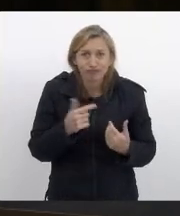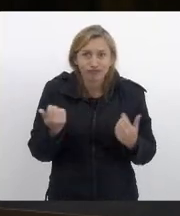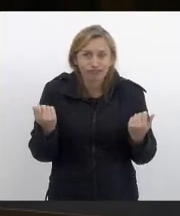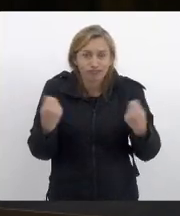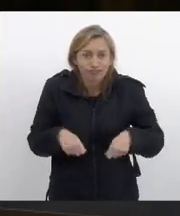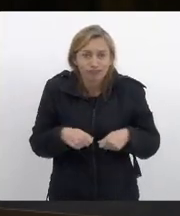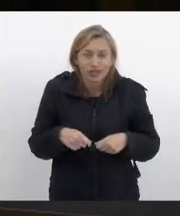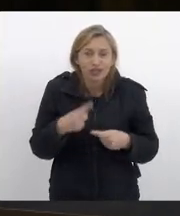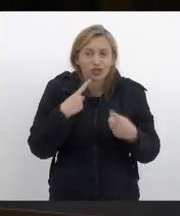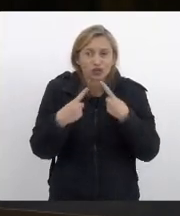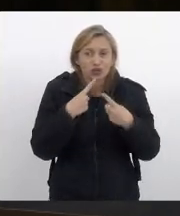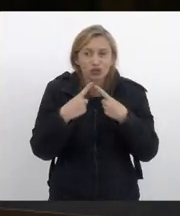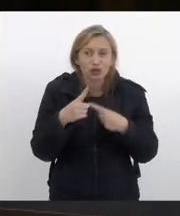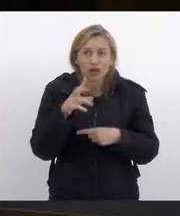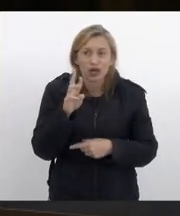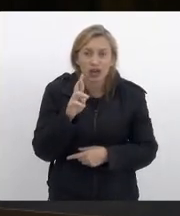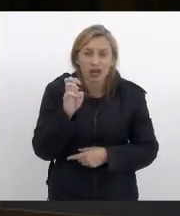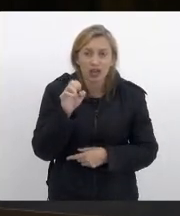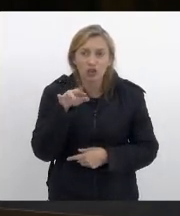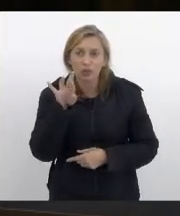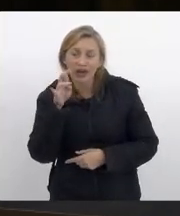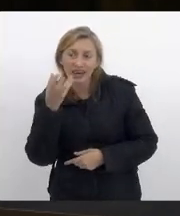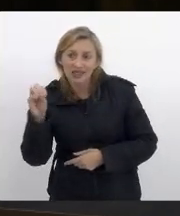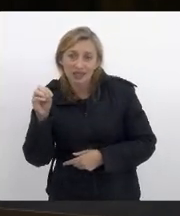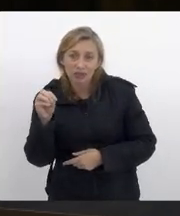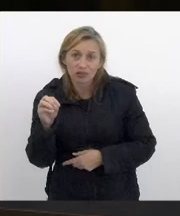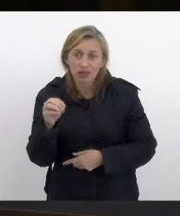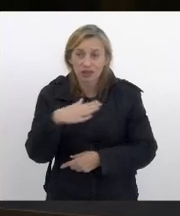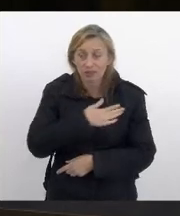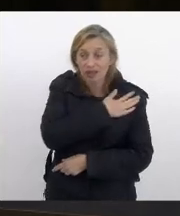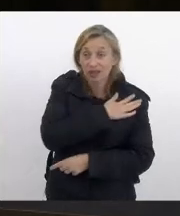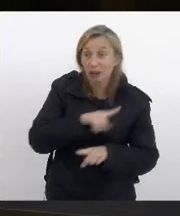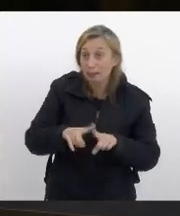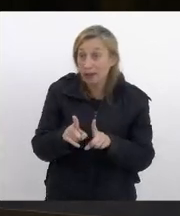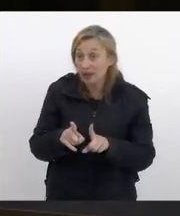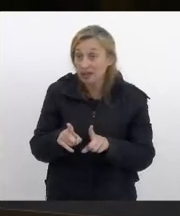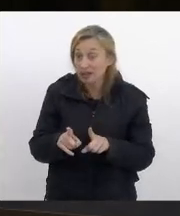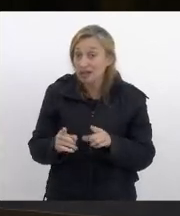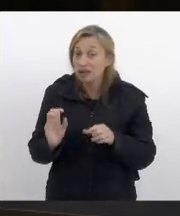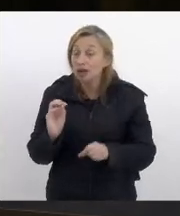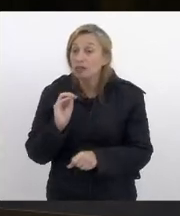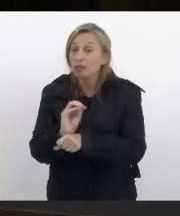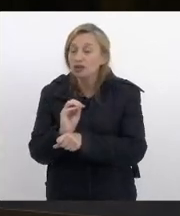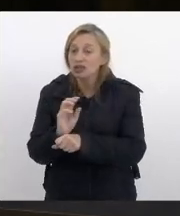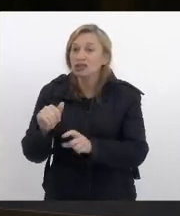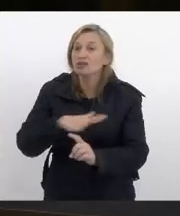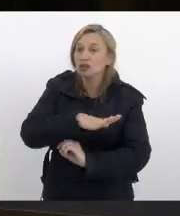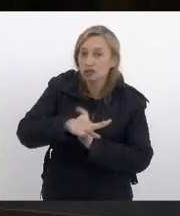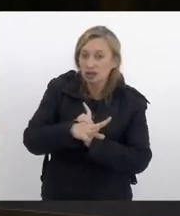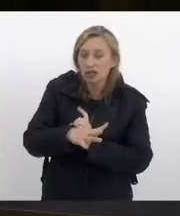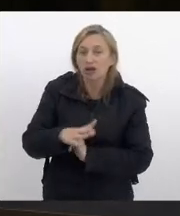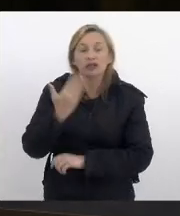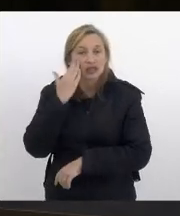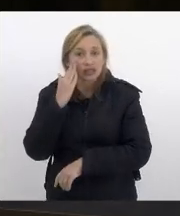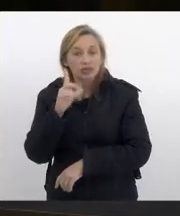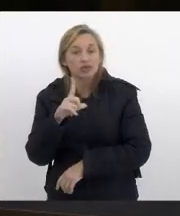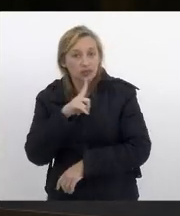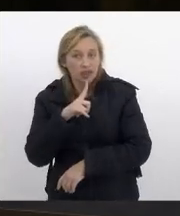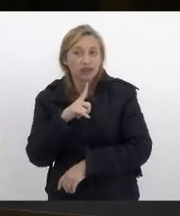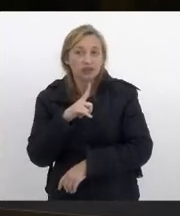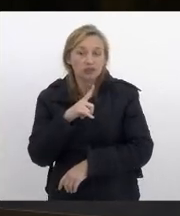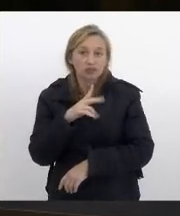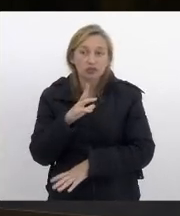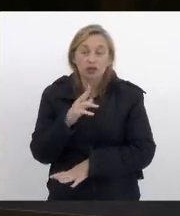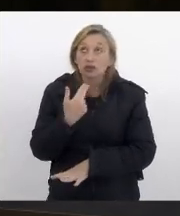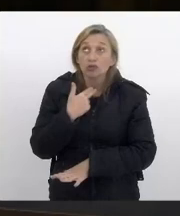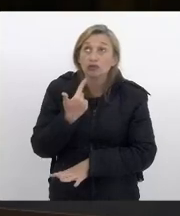de discutir sobre remuneração de militar, mas na parte da proteção social eu tenho expertise. Tá? Eu não